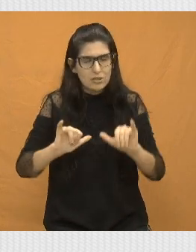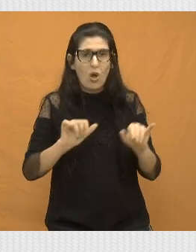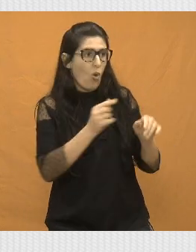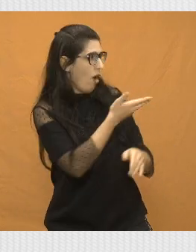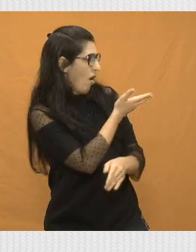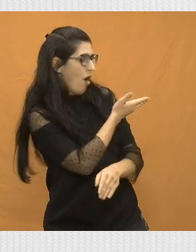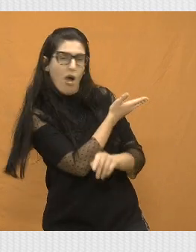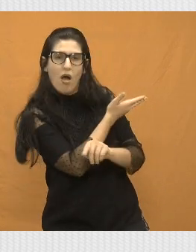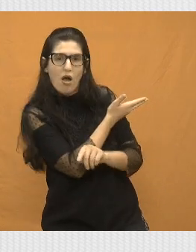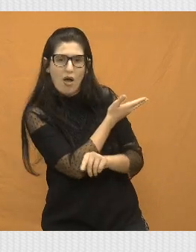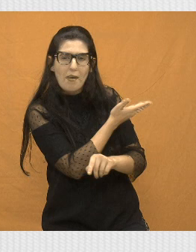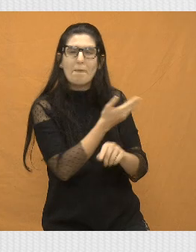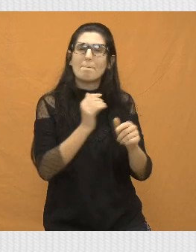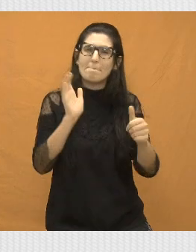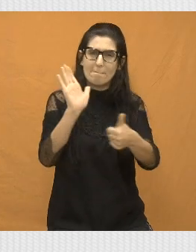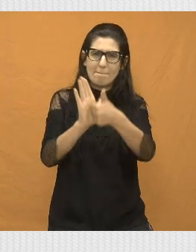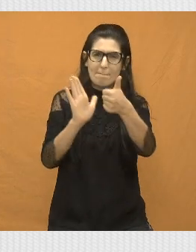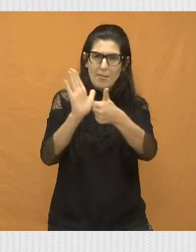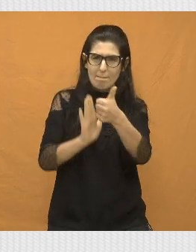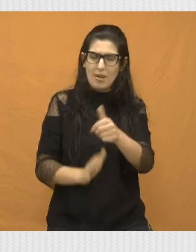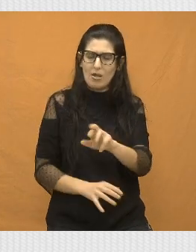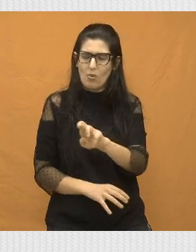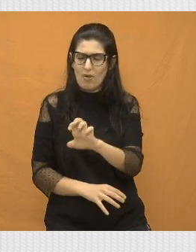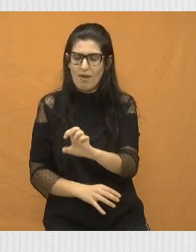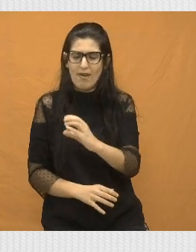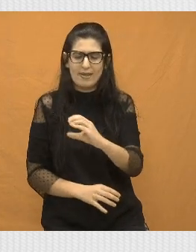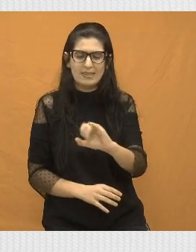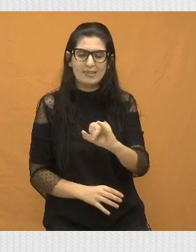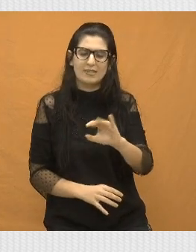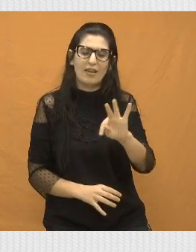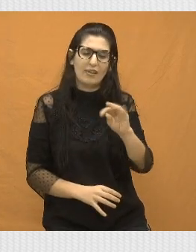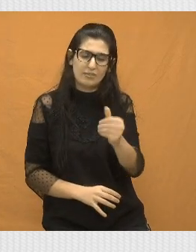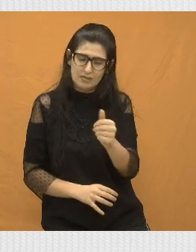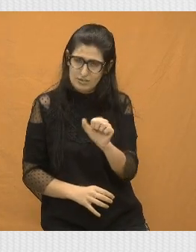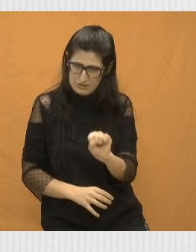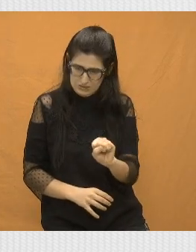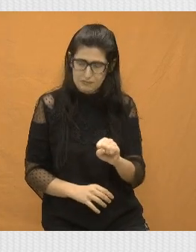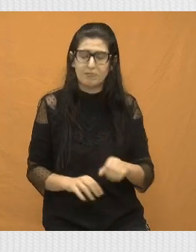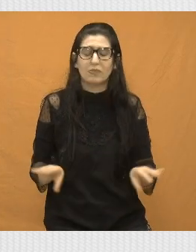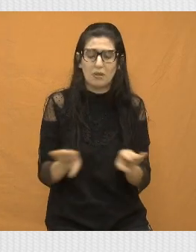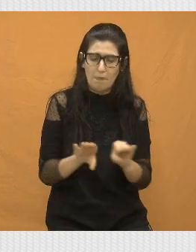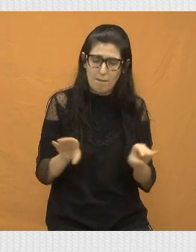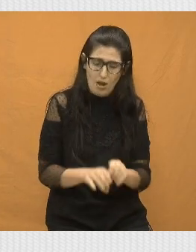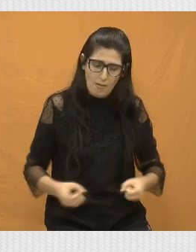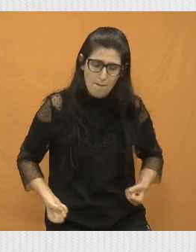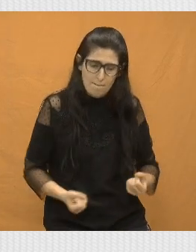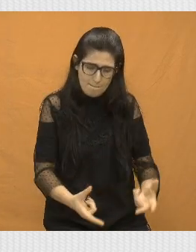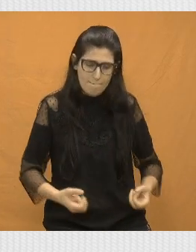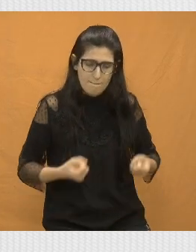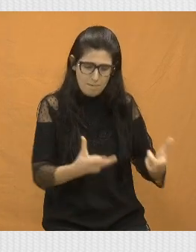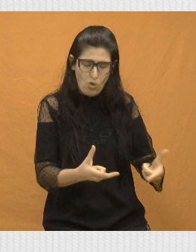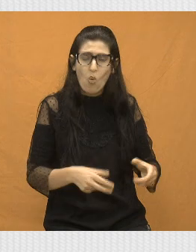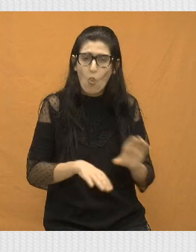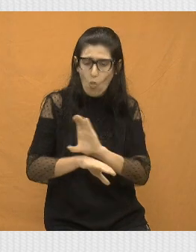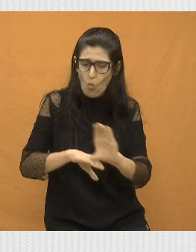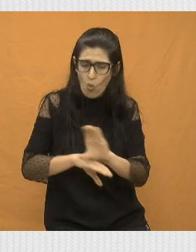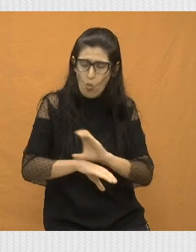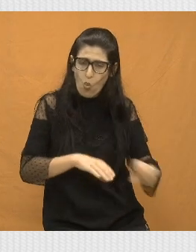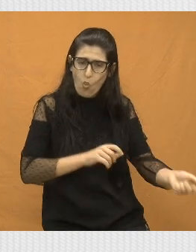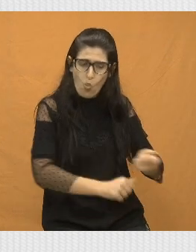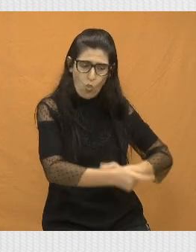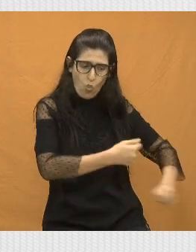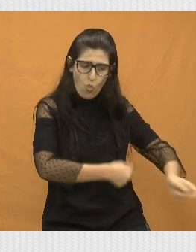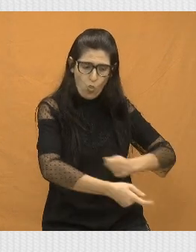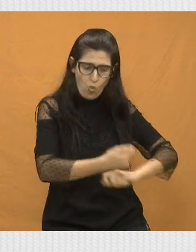tem aqui, lá no primeiro item, receitas. Temos também as despesas e o orçamento. Então, ele consegue